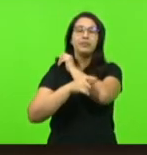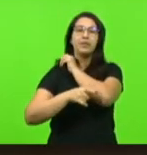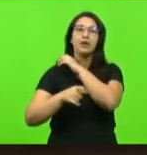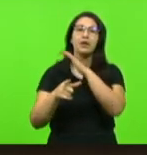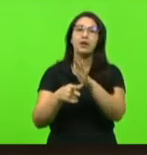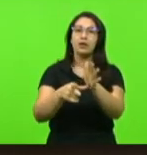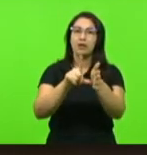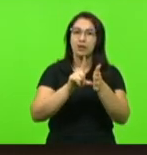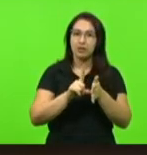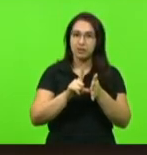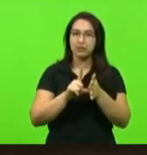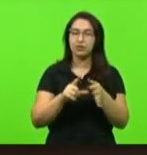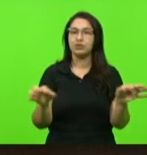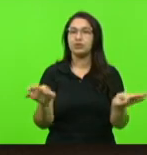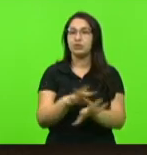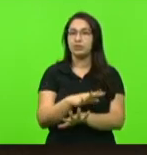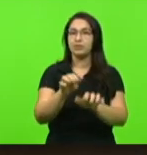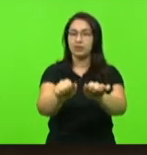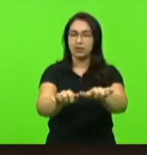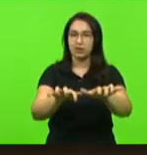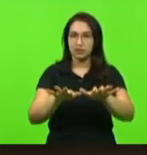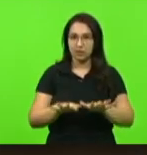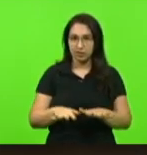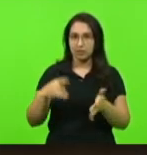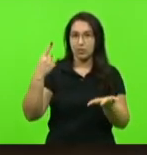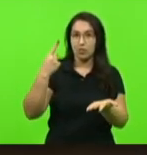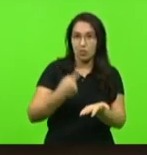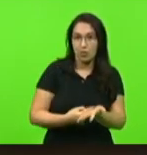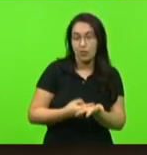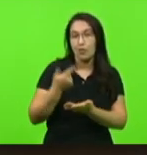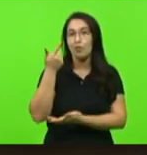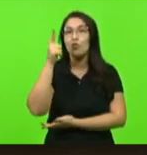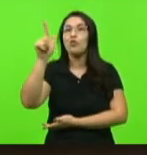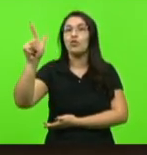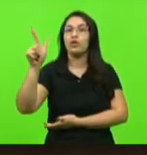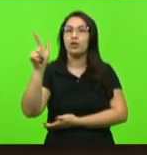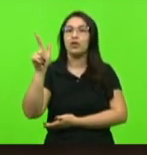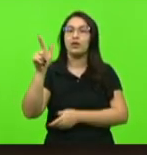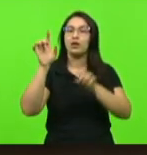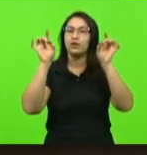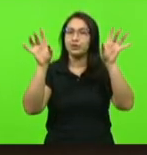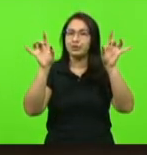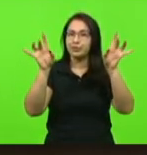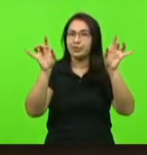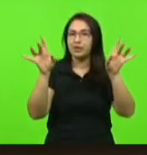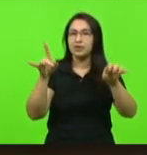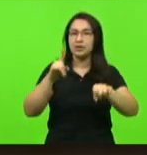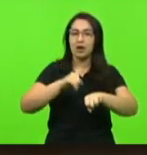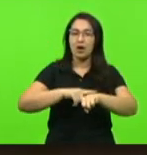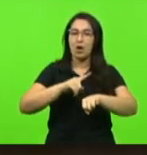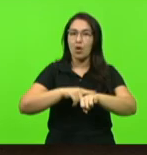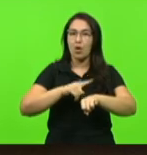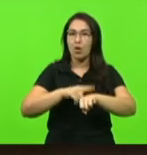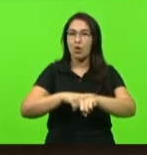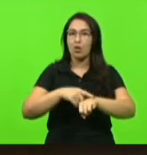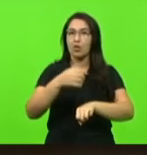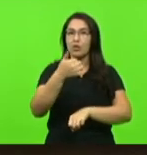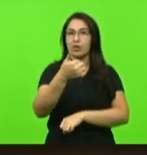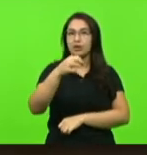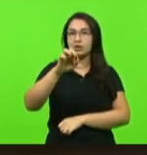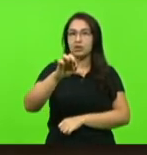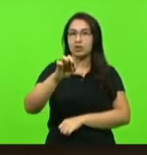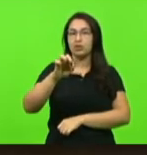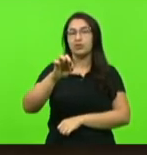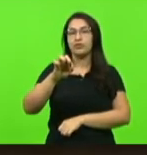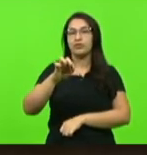presidente, antes de encerrar a sessão, convocou outra especial para hoje, às 19 horas, para